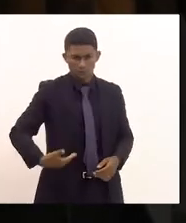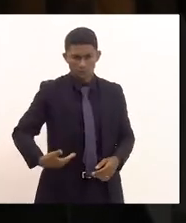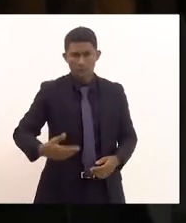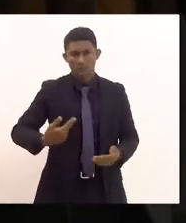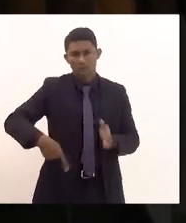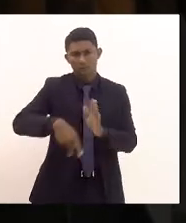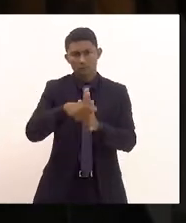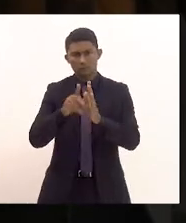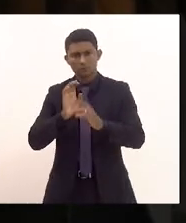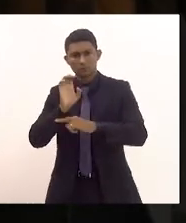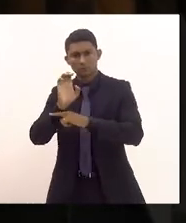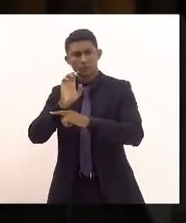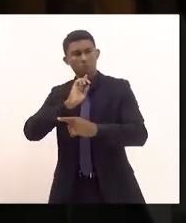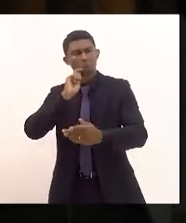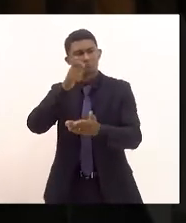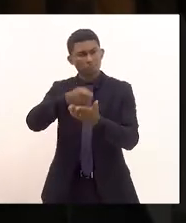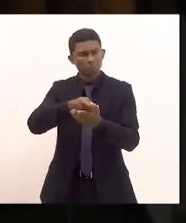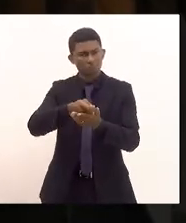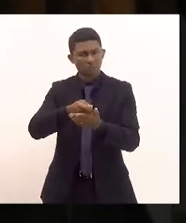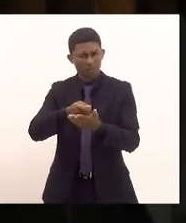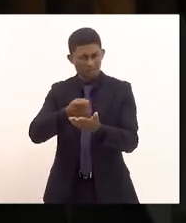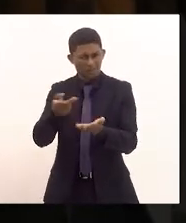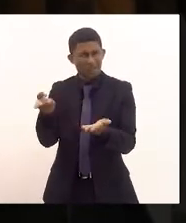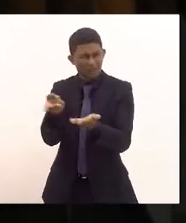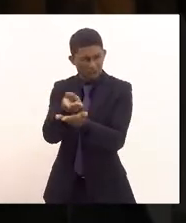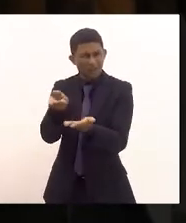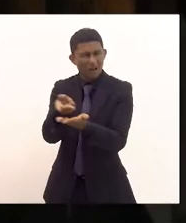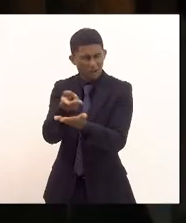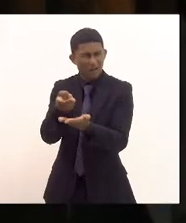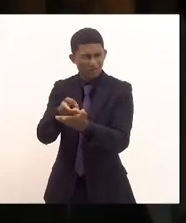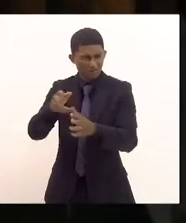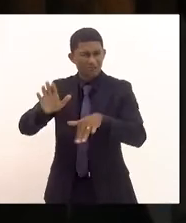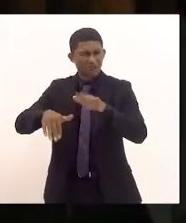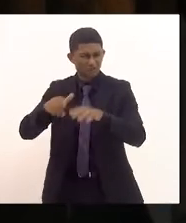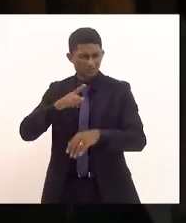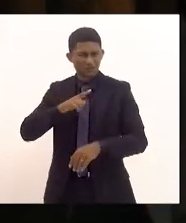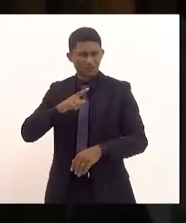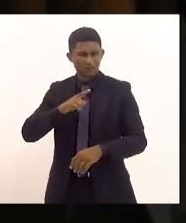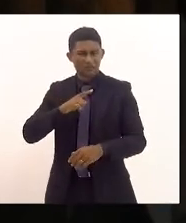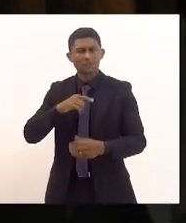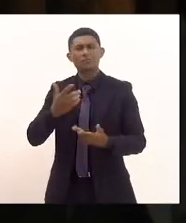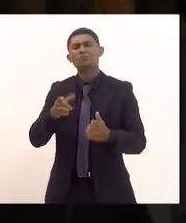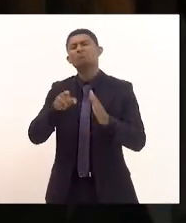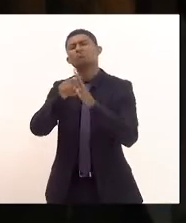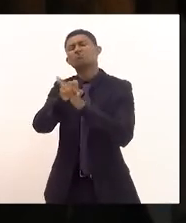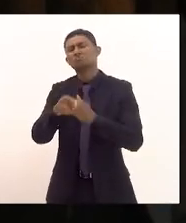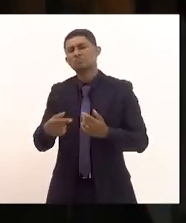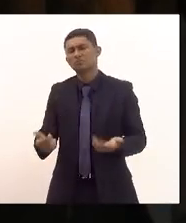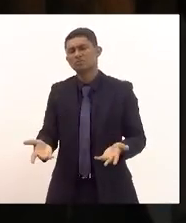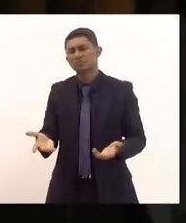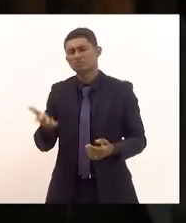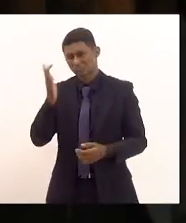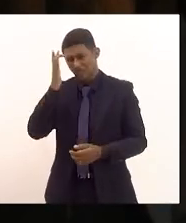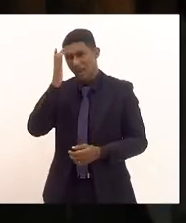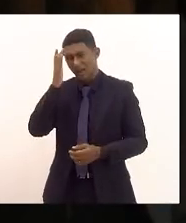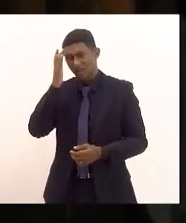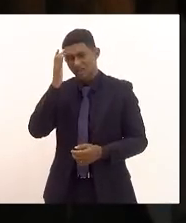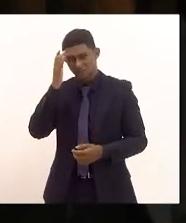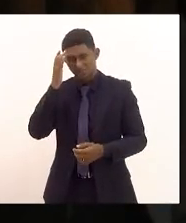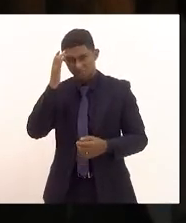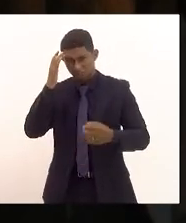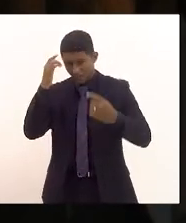estaduais E aí eu pergunto isso também não seria uma forma de